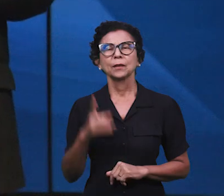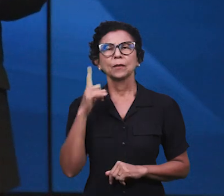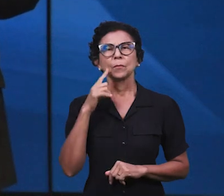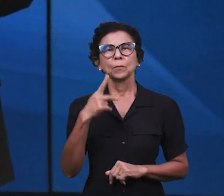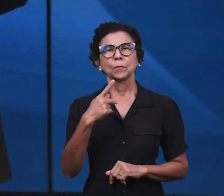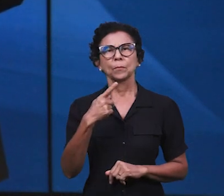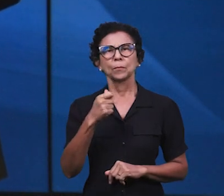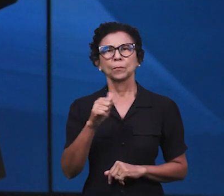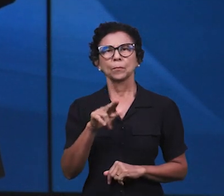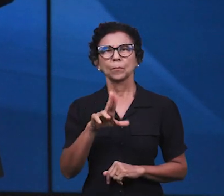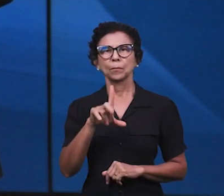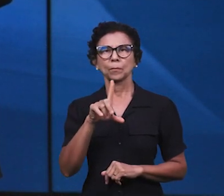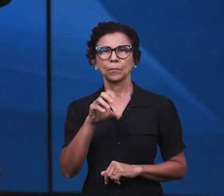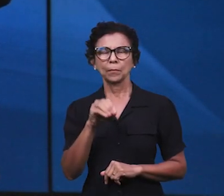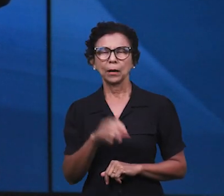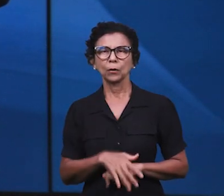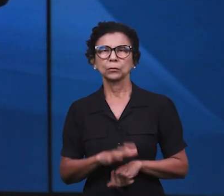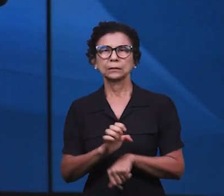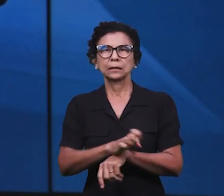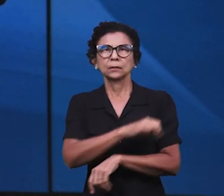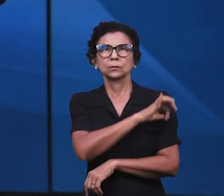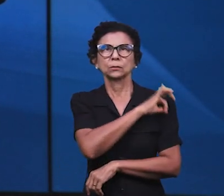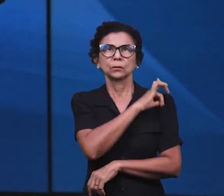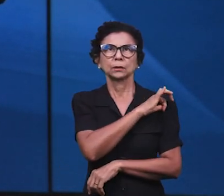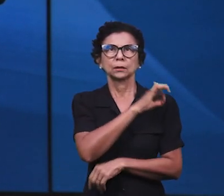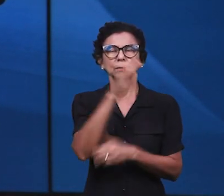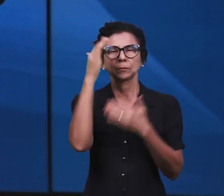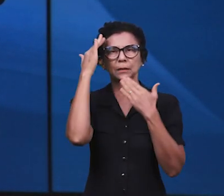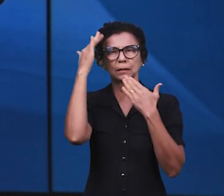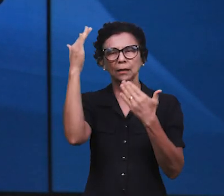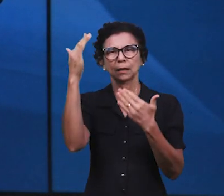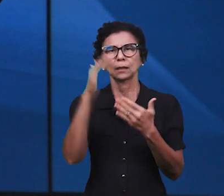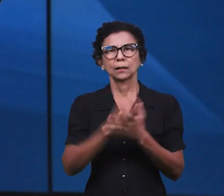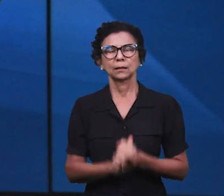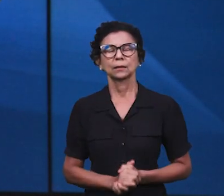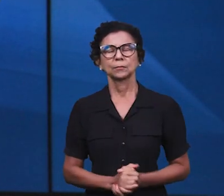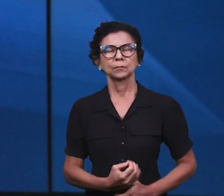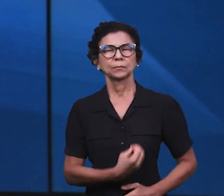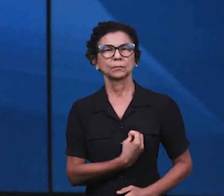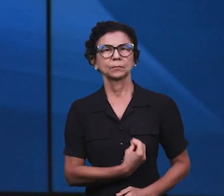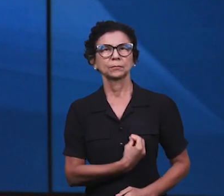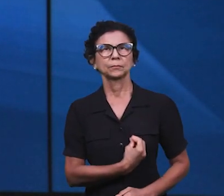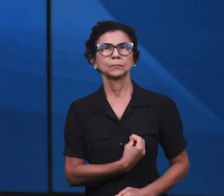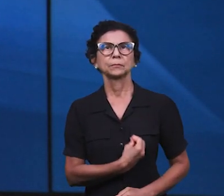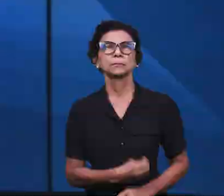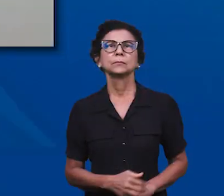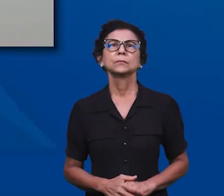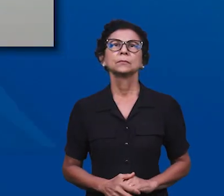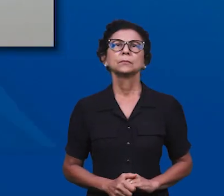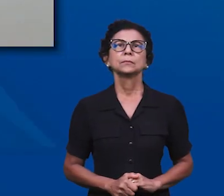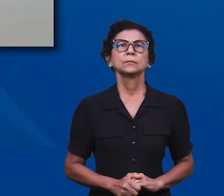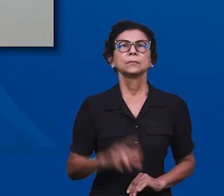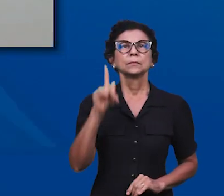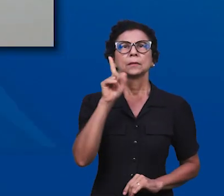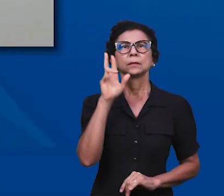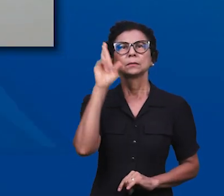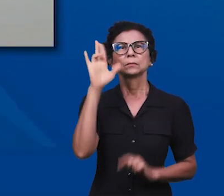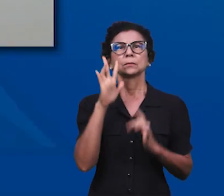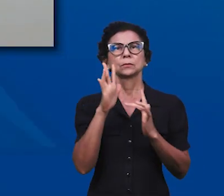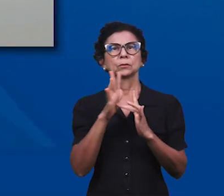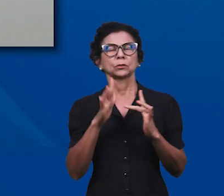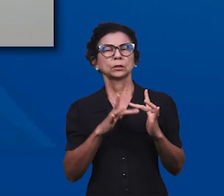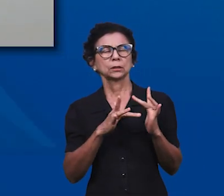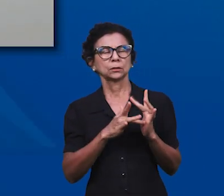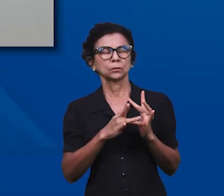lá no estado do Rio de Janeiro. Paulo Márcio, obrigado pela sua vinda mais uma vez à nossa programação. A paz do Senhor